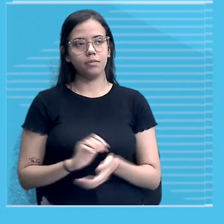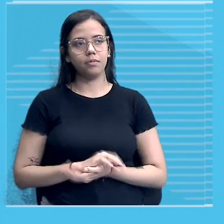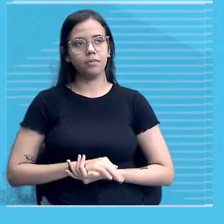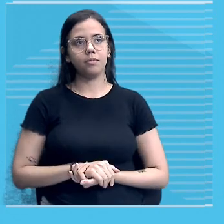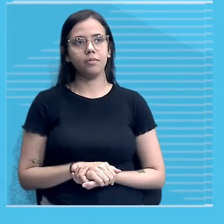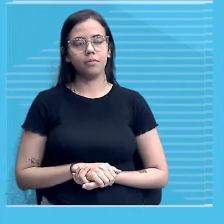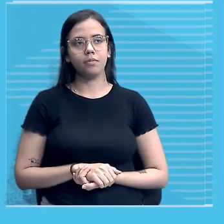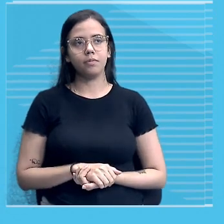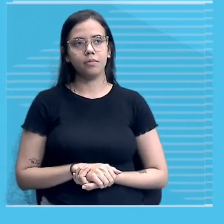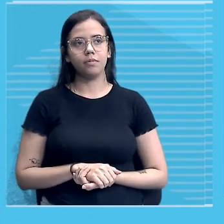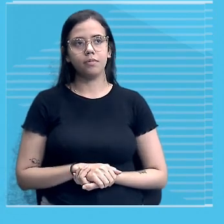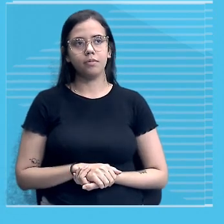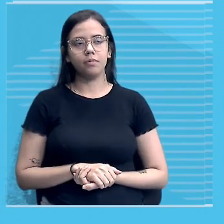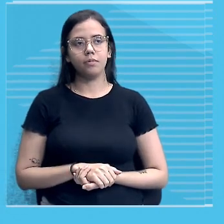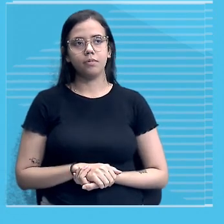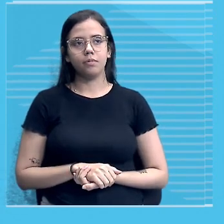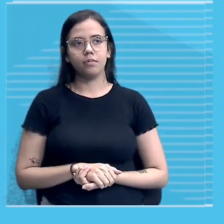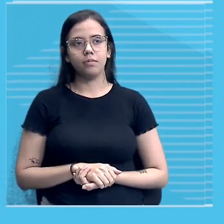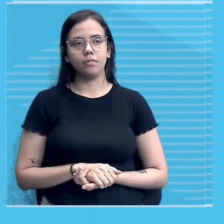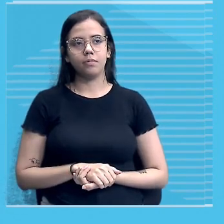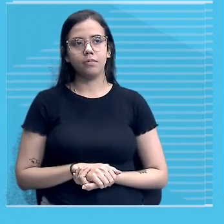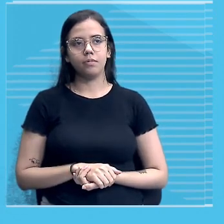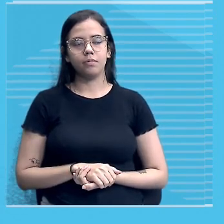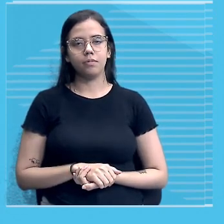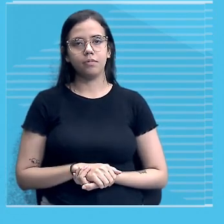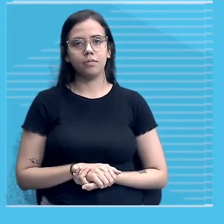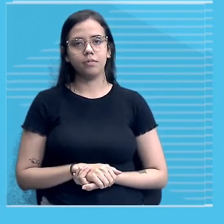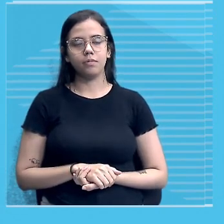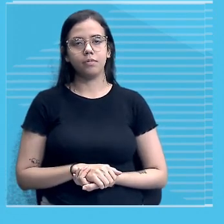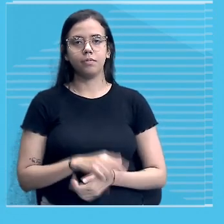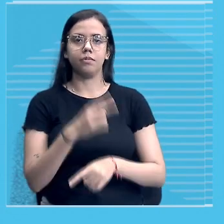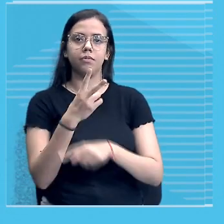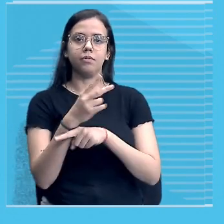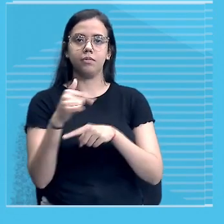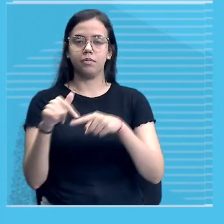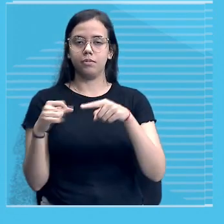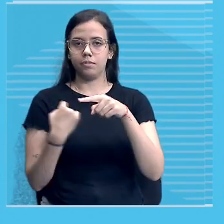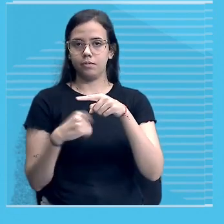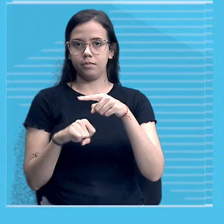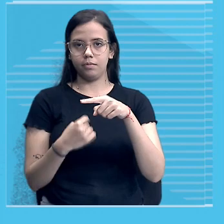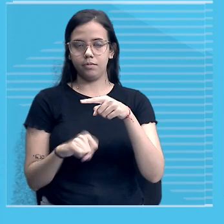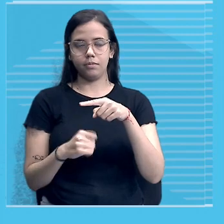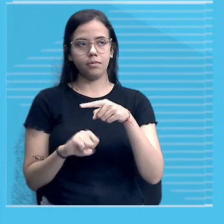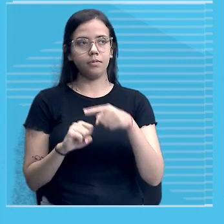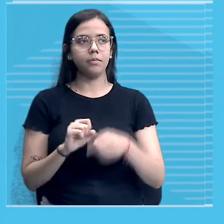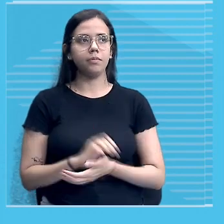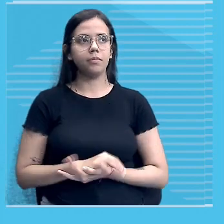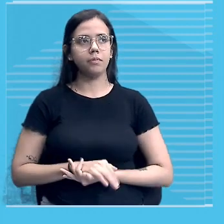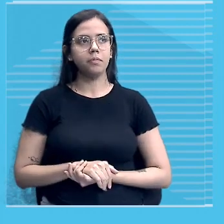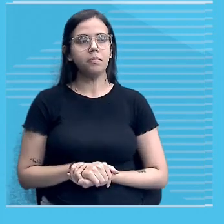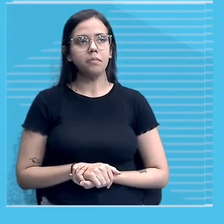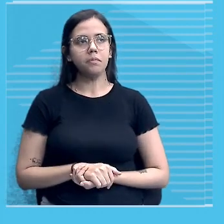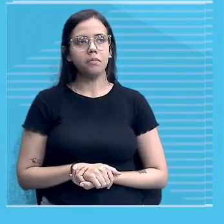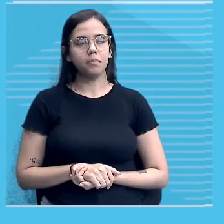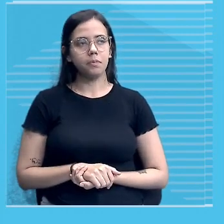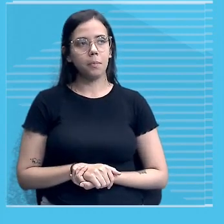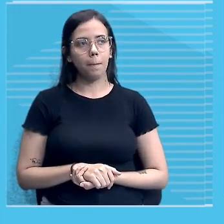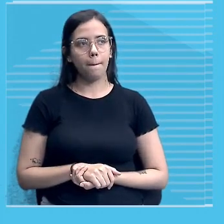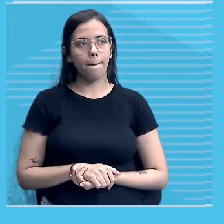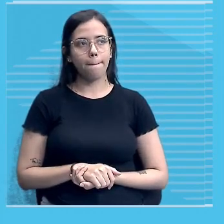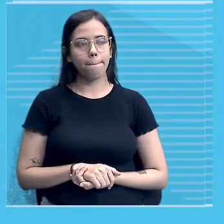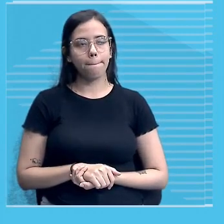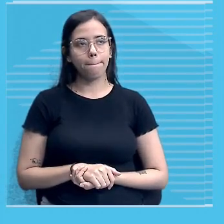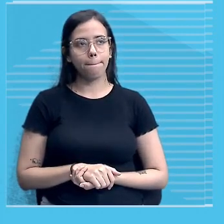tá a jogada aí jovens 27 sobre oito né 27 sobre para extensão em Pai olha